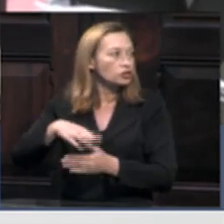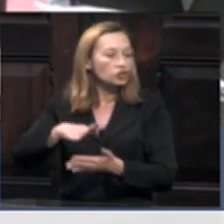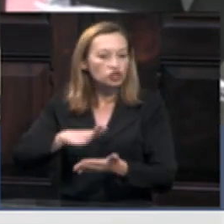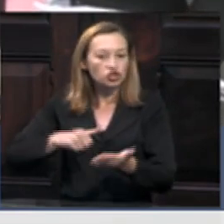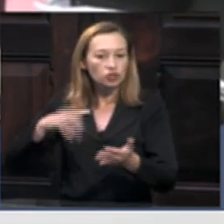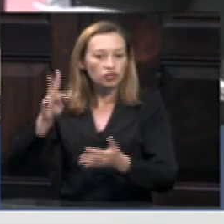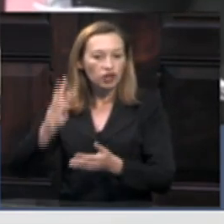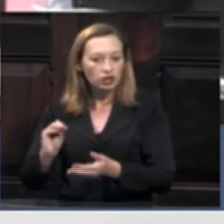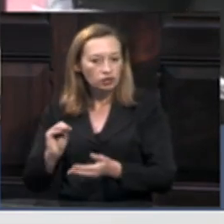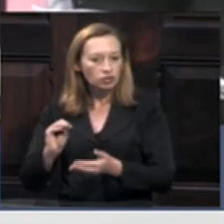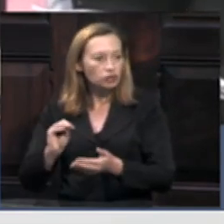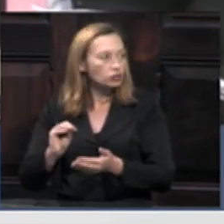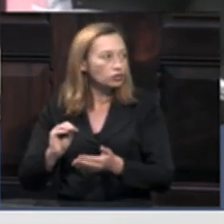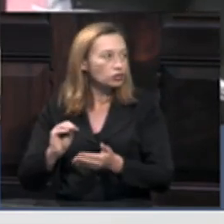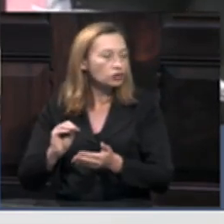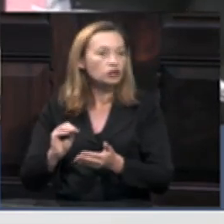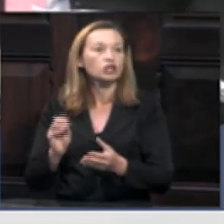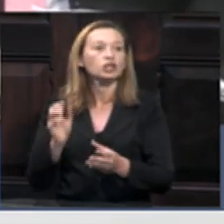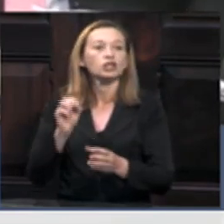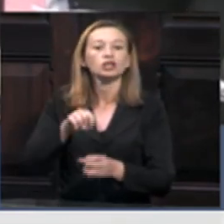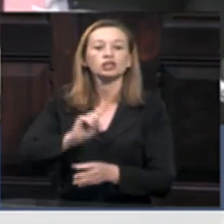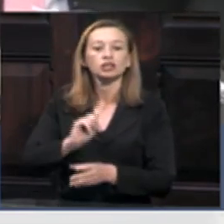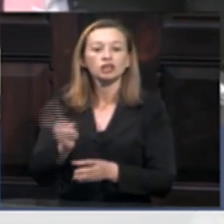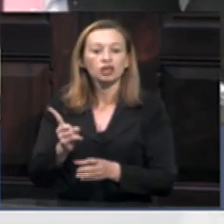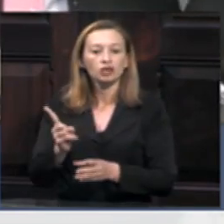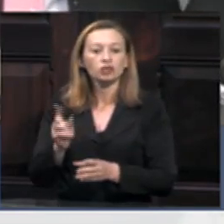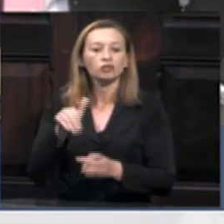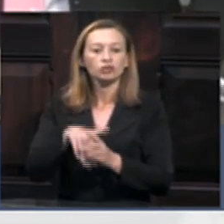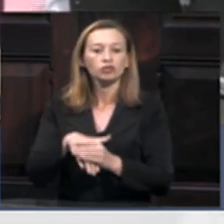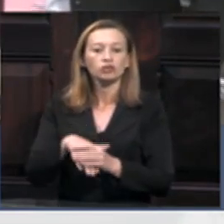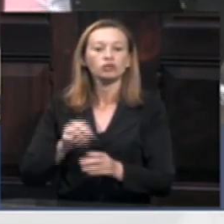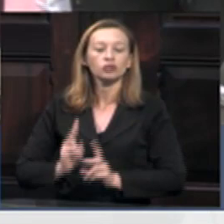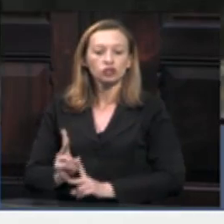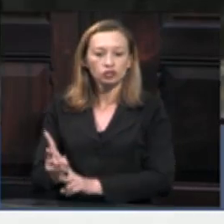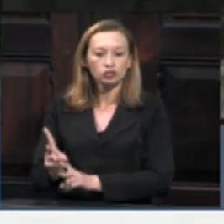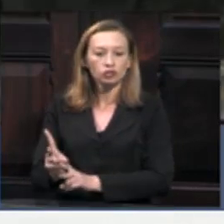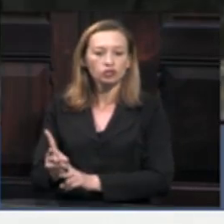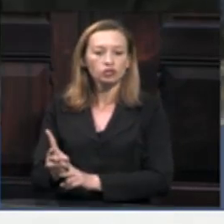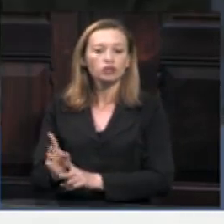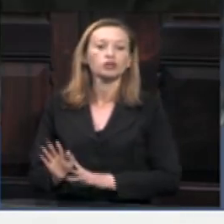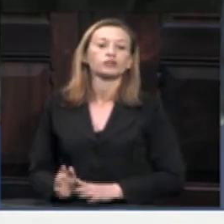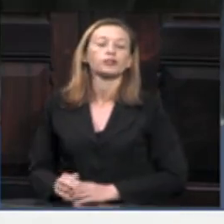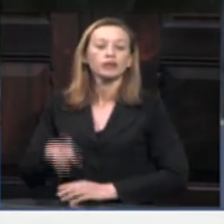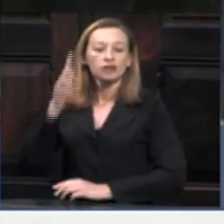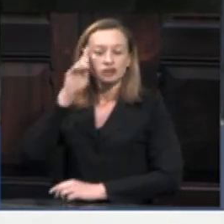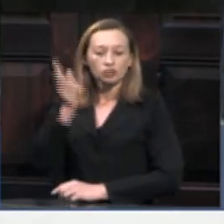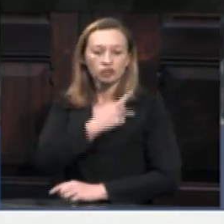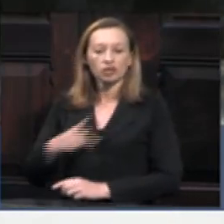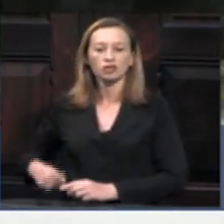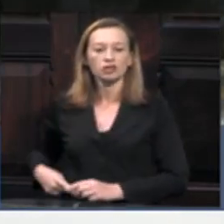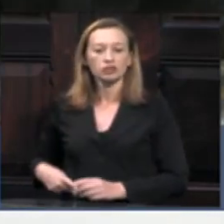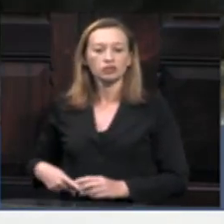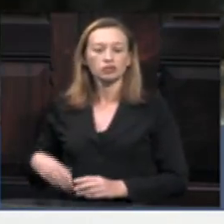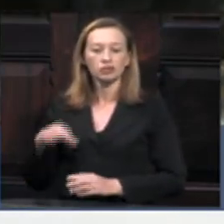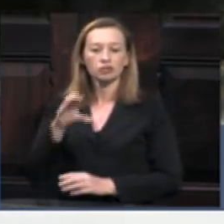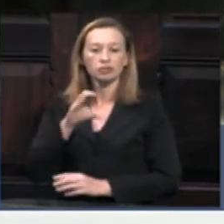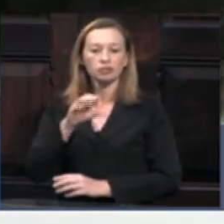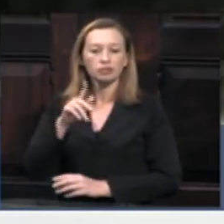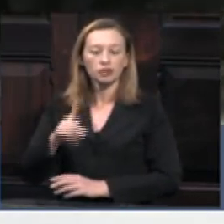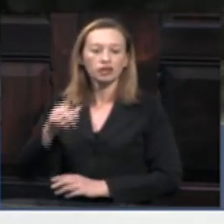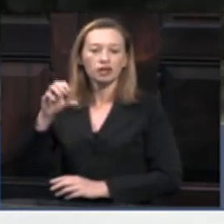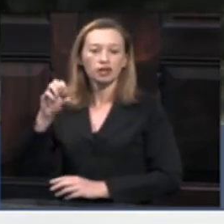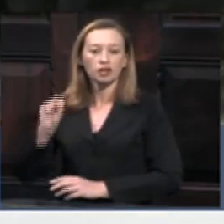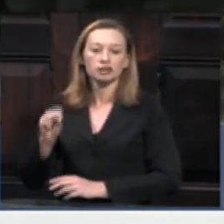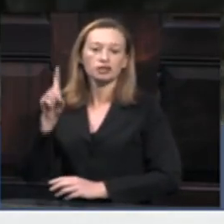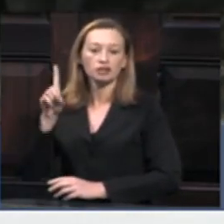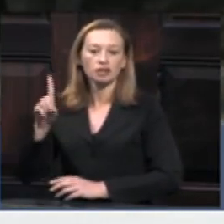Derruba o veto, votando não, mantém um veto. Senhor presidente, a bancada do PSDB, coerente